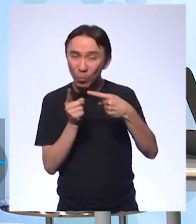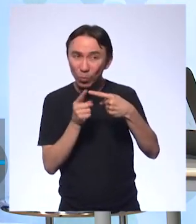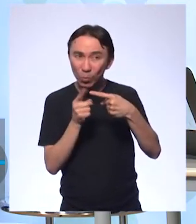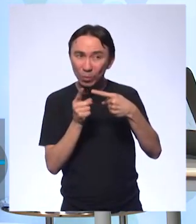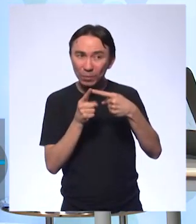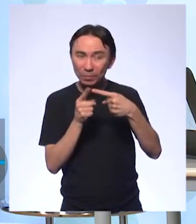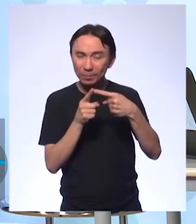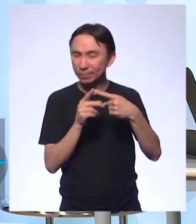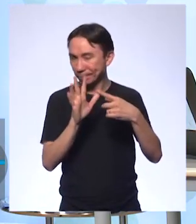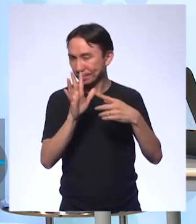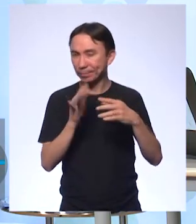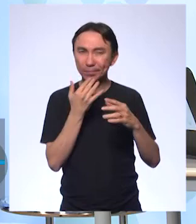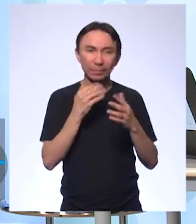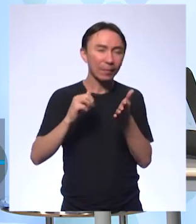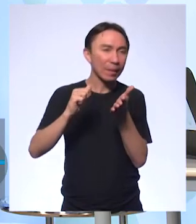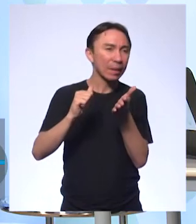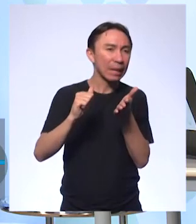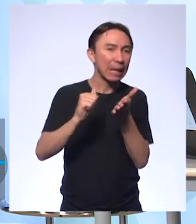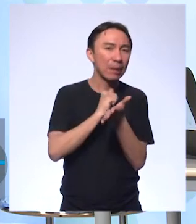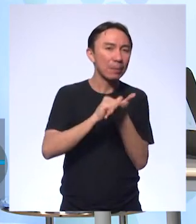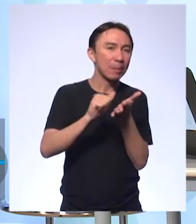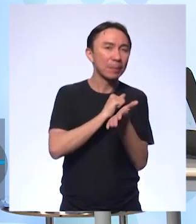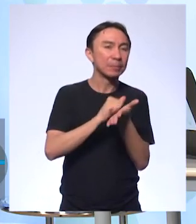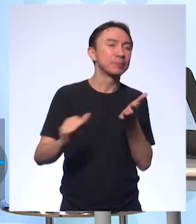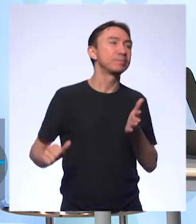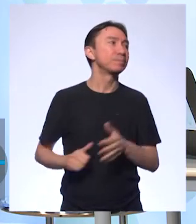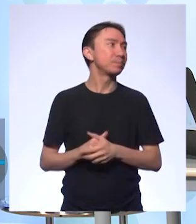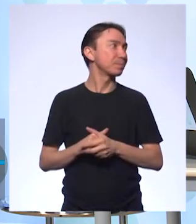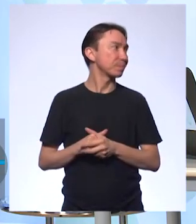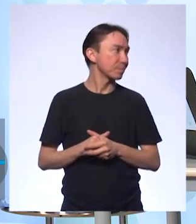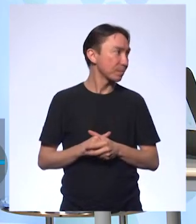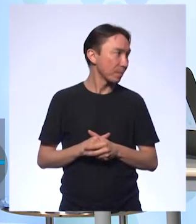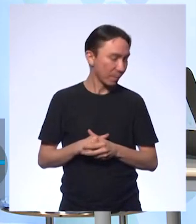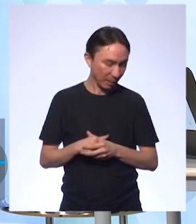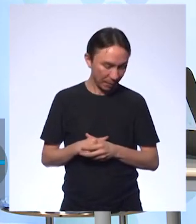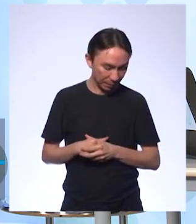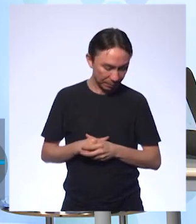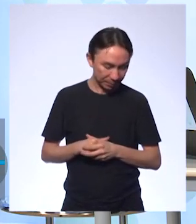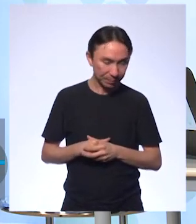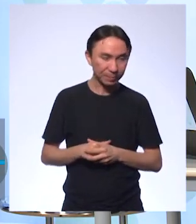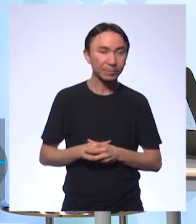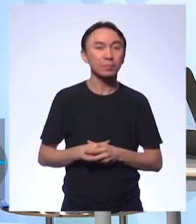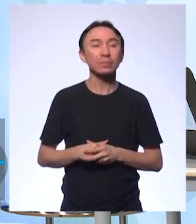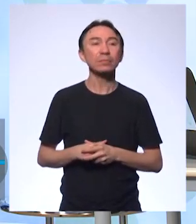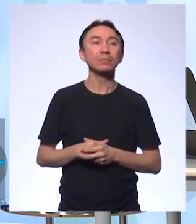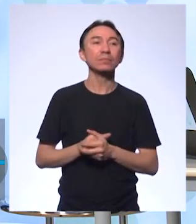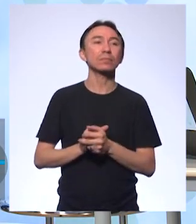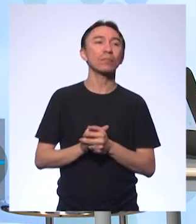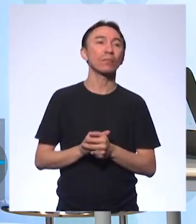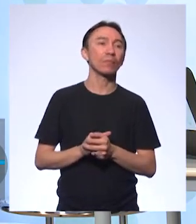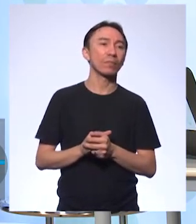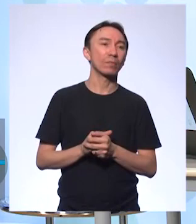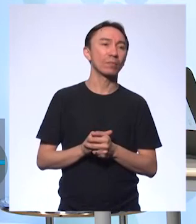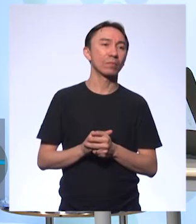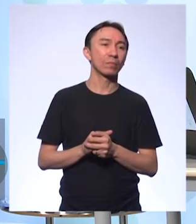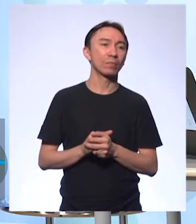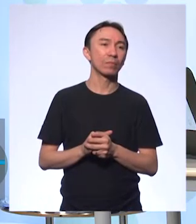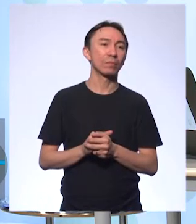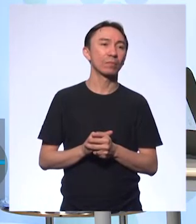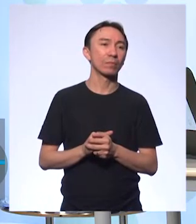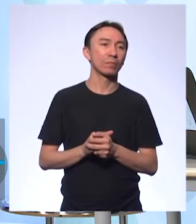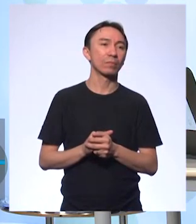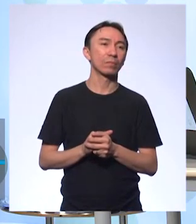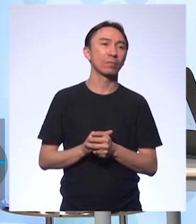eu só limpar aqui, para aproveitar aqui e retomar um pouquinho, ver se a gente tem uma boa memória. Eu não apaguei?